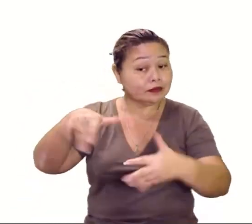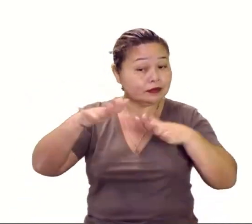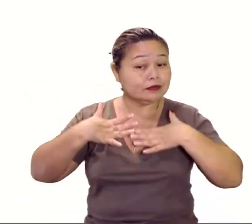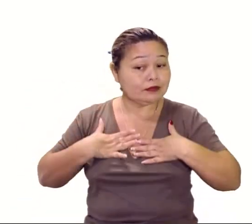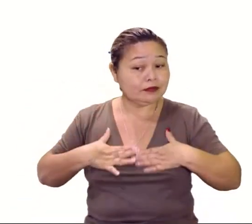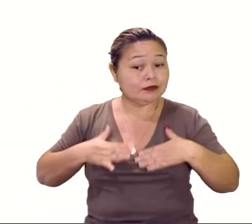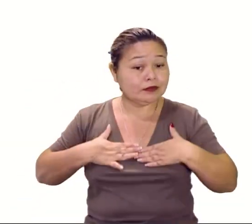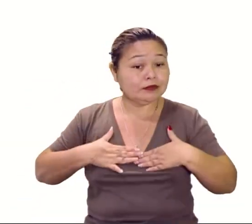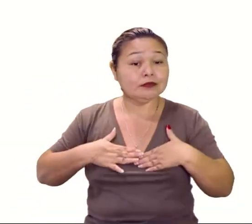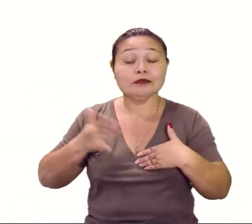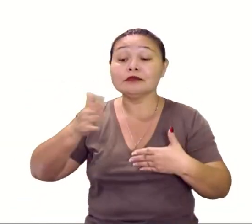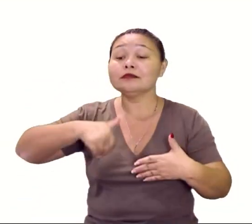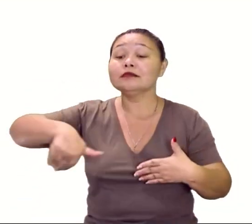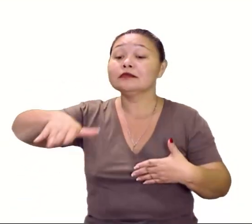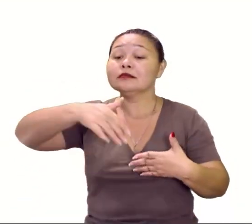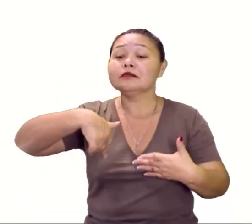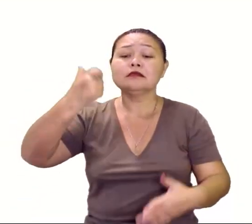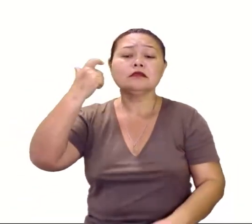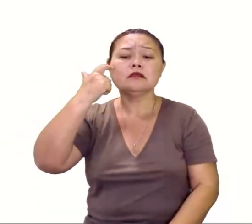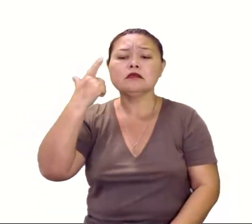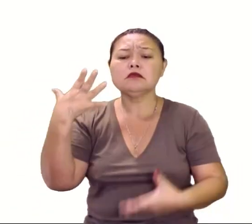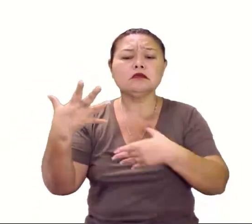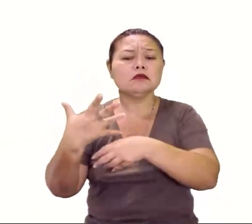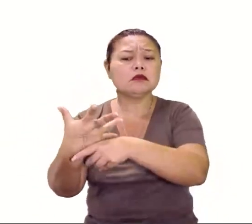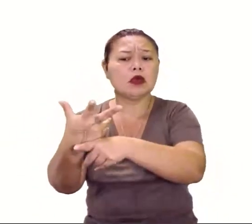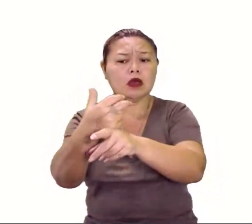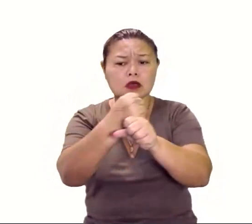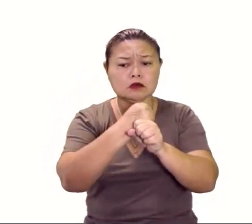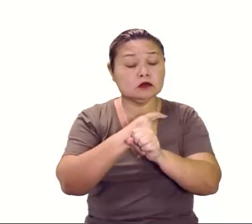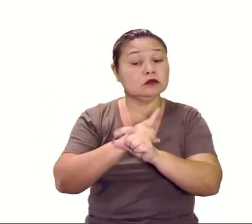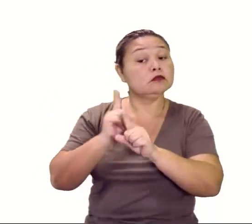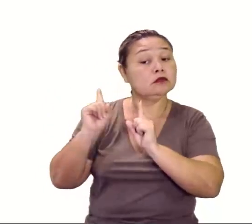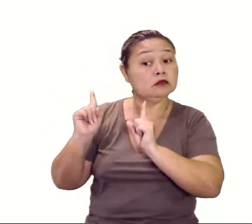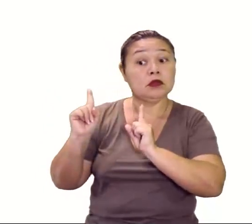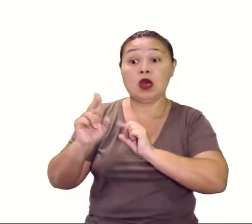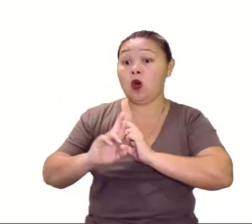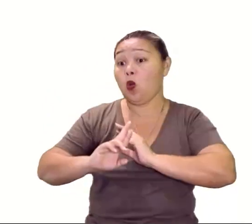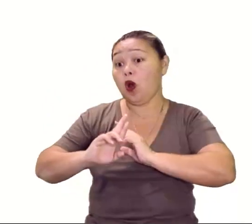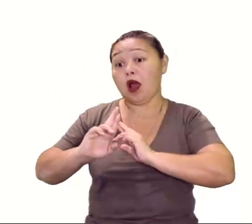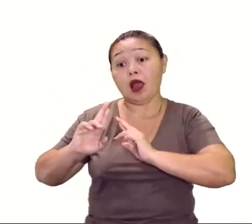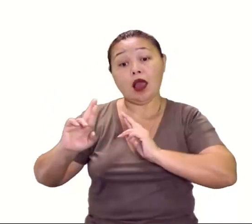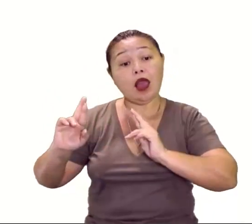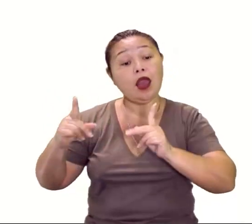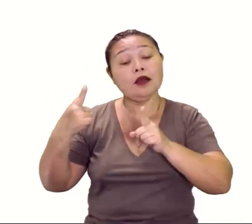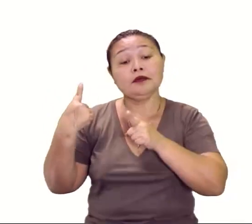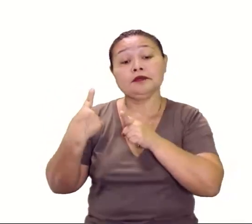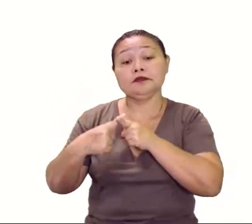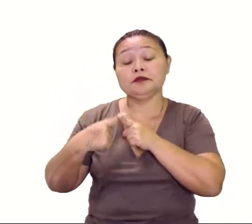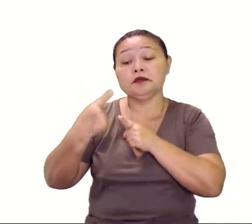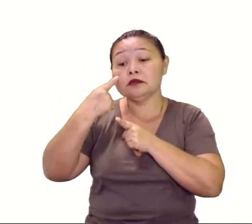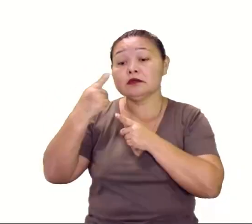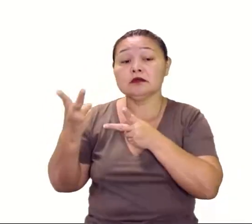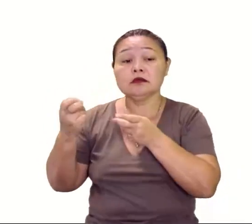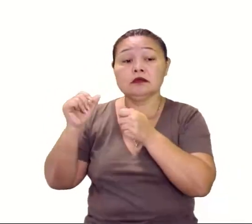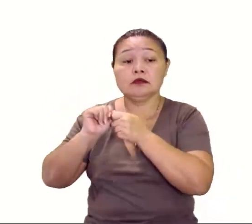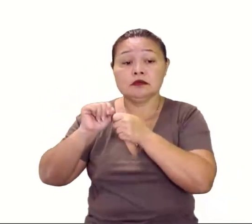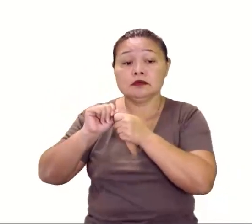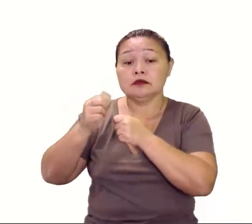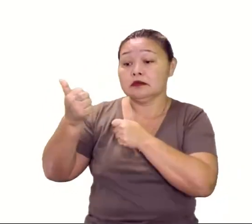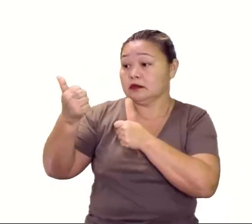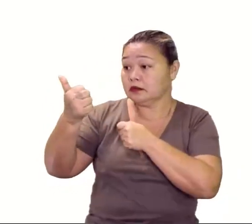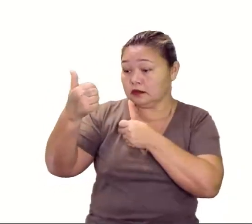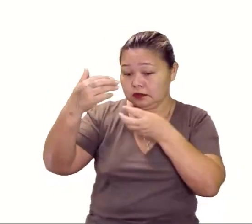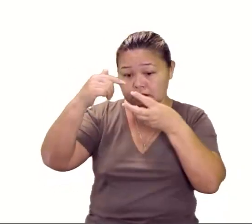tranquilo que muita gente pensa que é só somar tudo aqui, né, professor Maurício? Isso, não é. Até porque, olha só, você percebe que da terceira linha